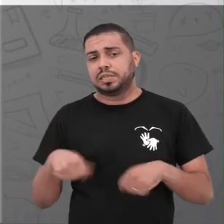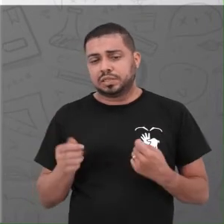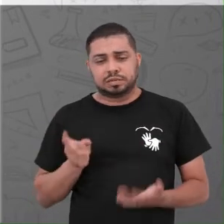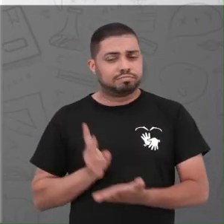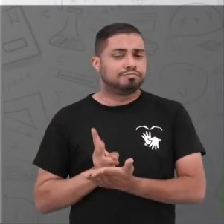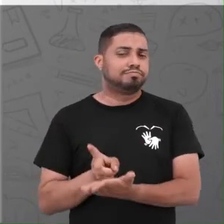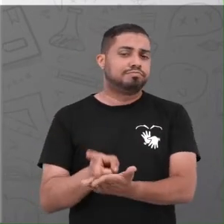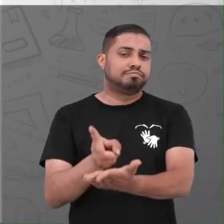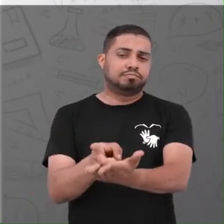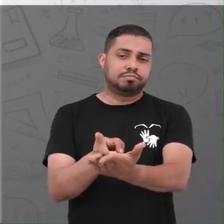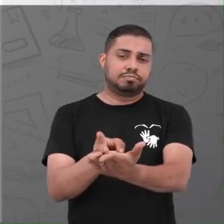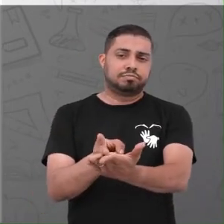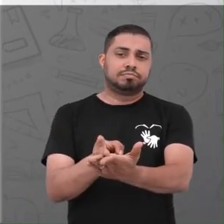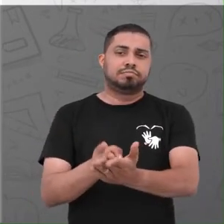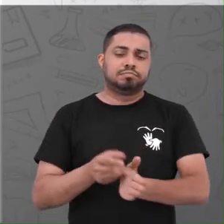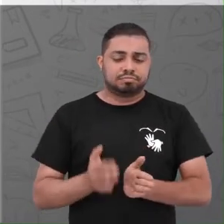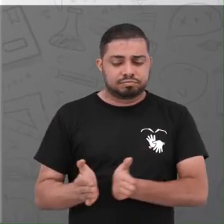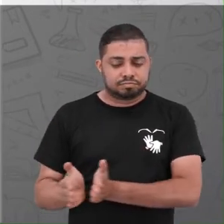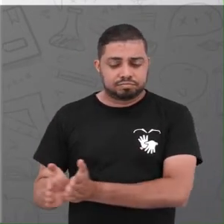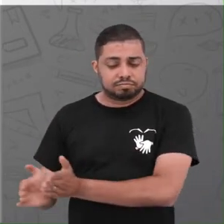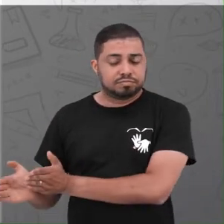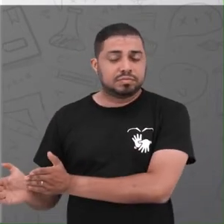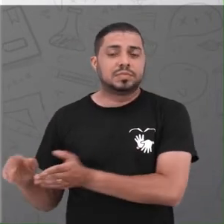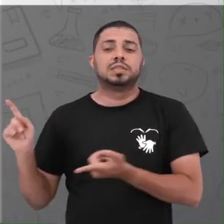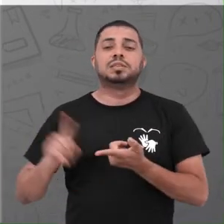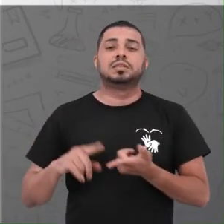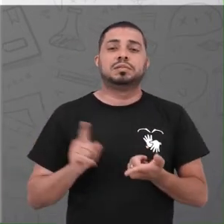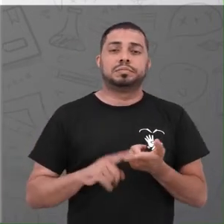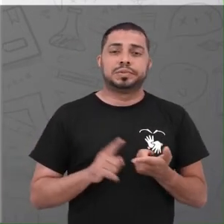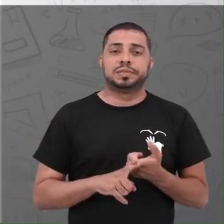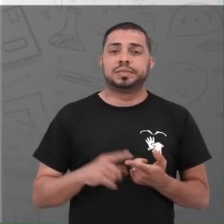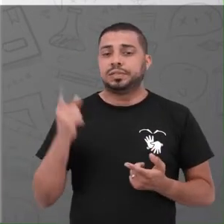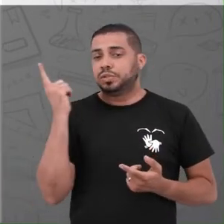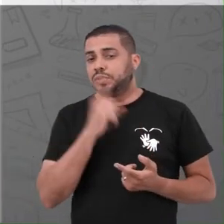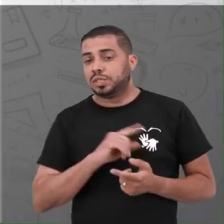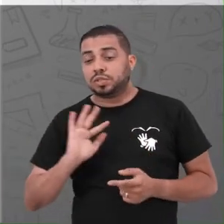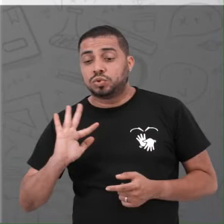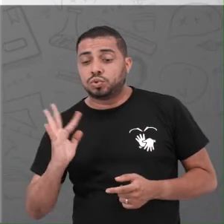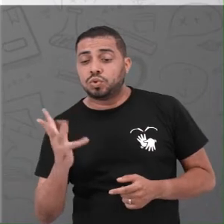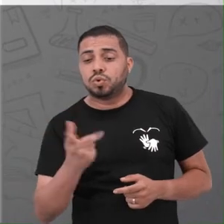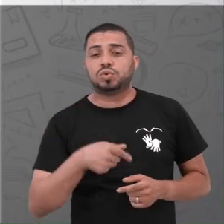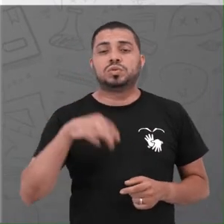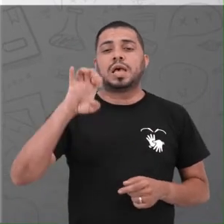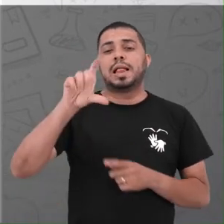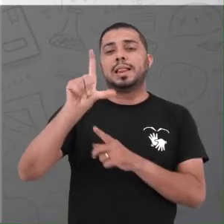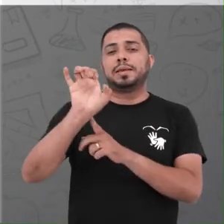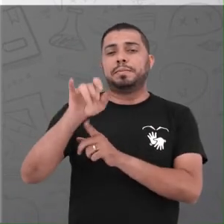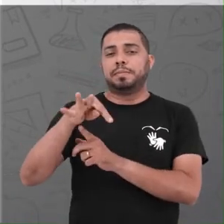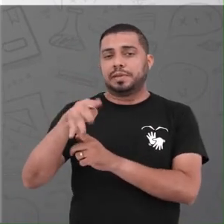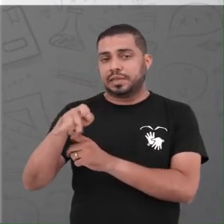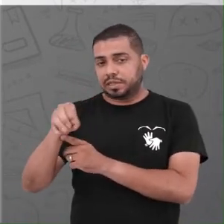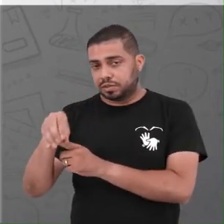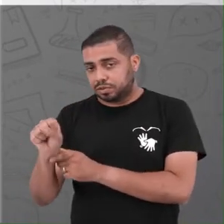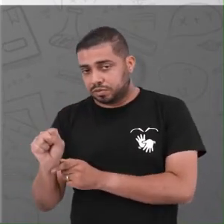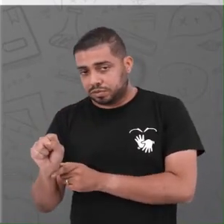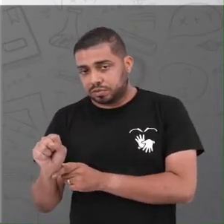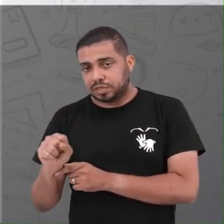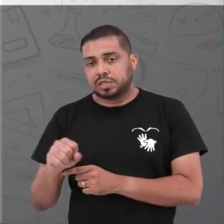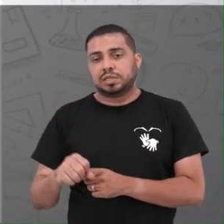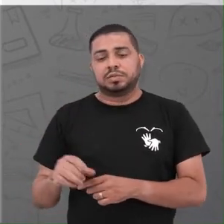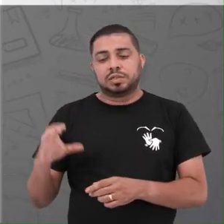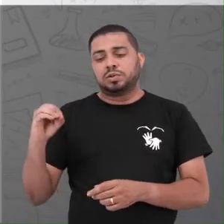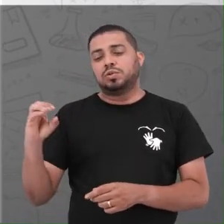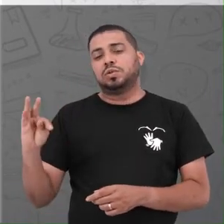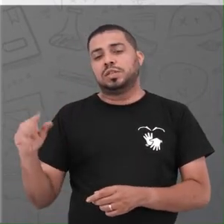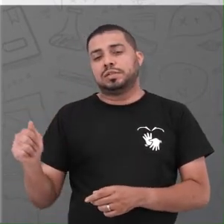contínuas, né, cotas em série, e devem ser considerados ali todos os elementos a serem cotados. Então,